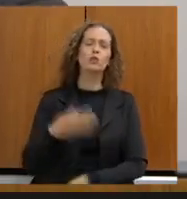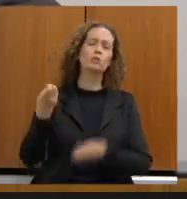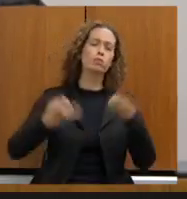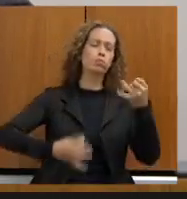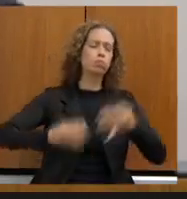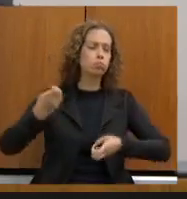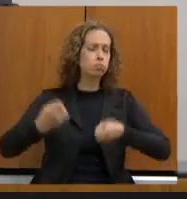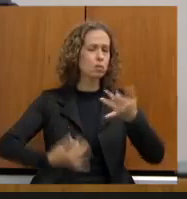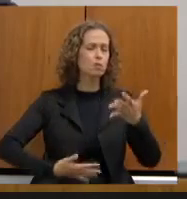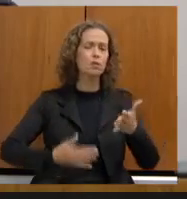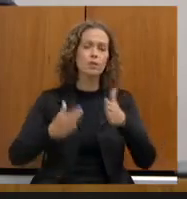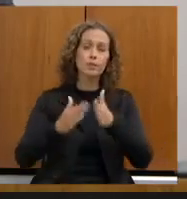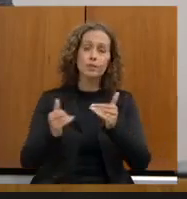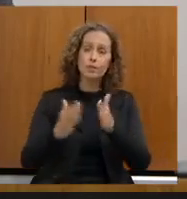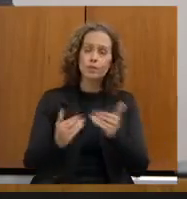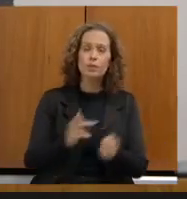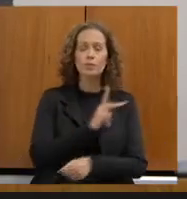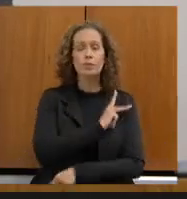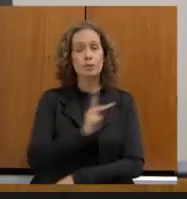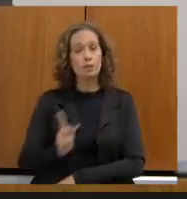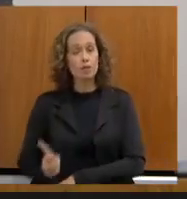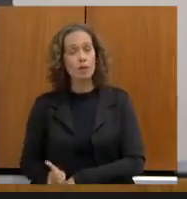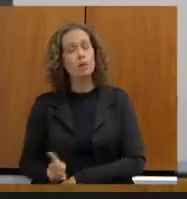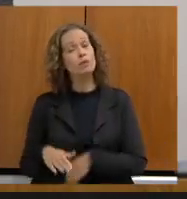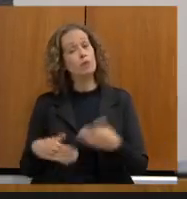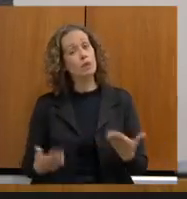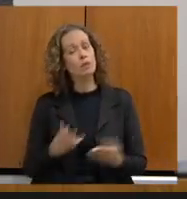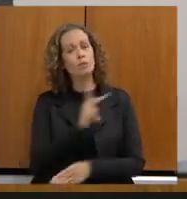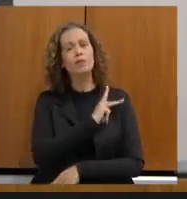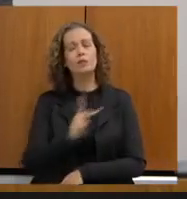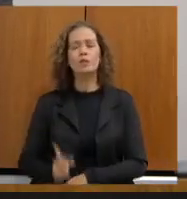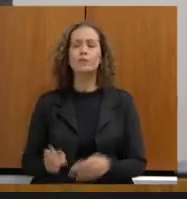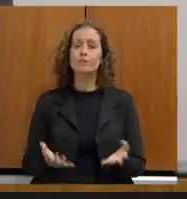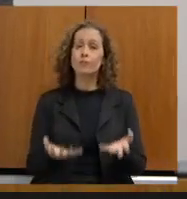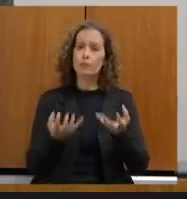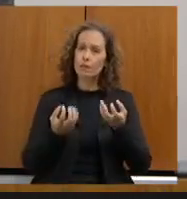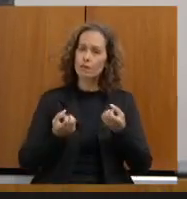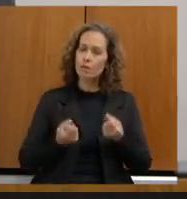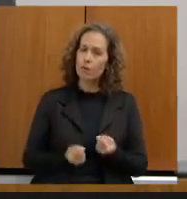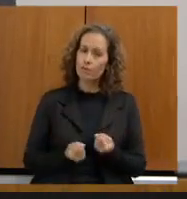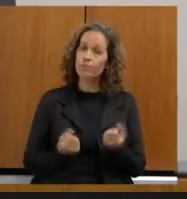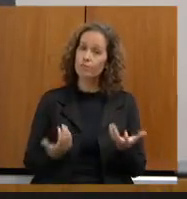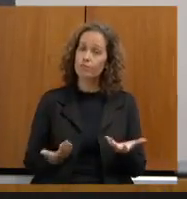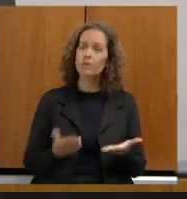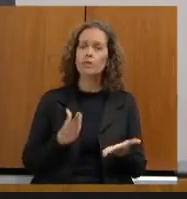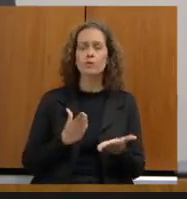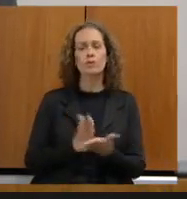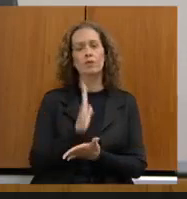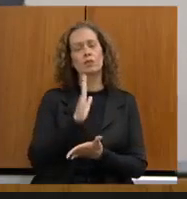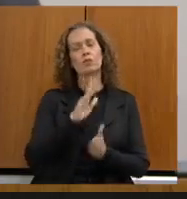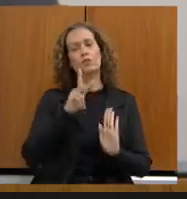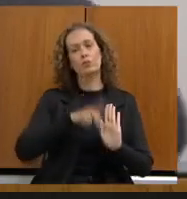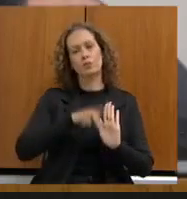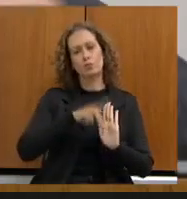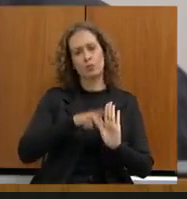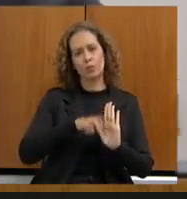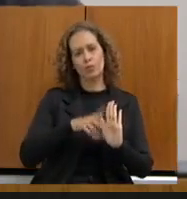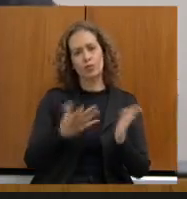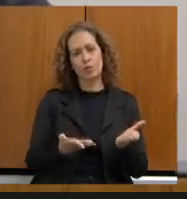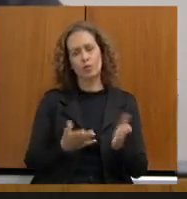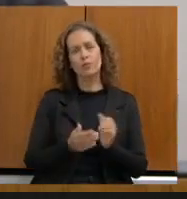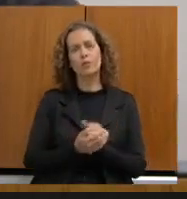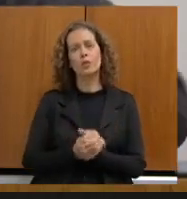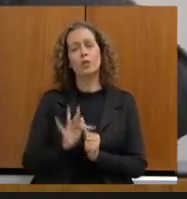insistimos com o presidente e eu Presidente acatou o nosso apelo Deputado João Leite aprovamos o projeto de lei criando o futuro